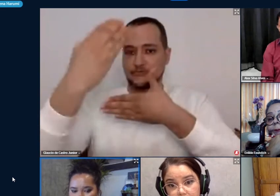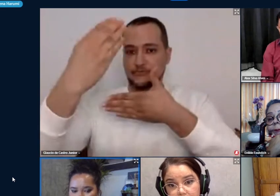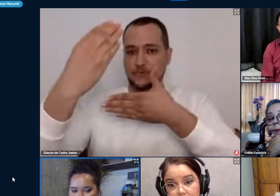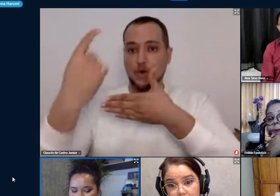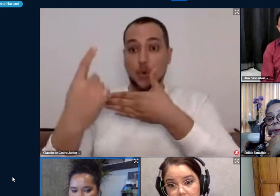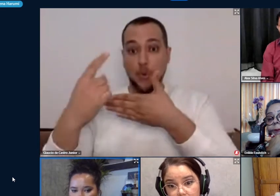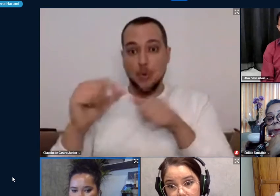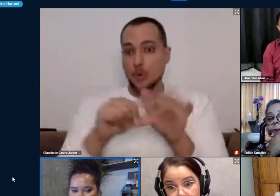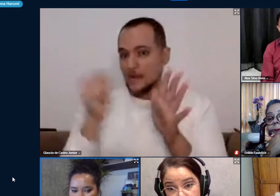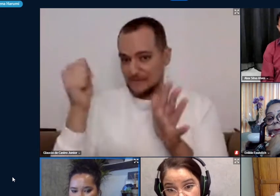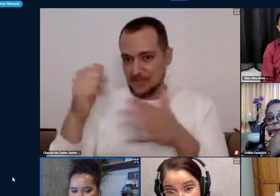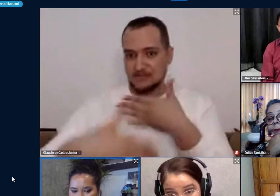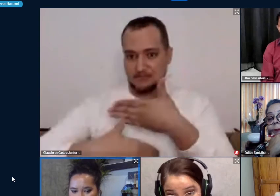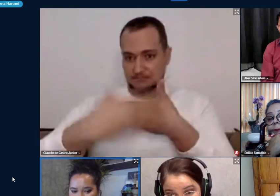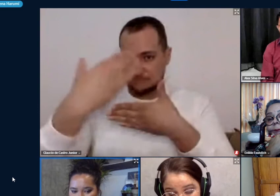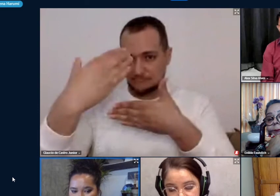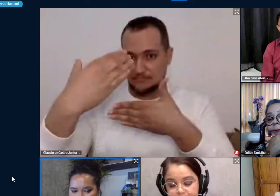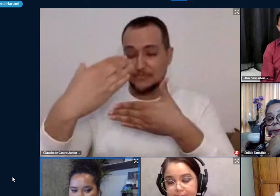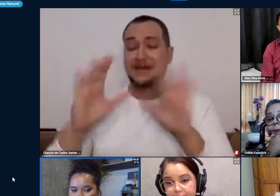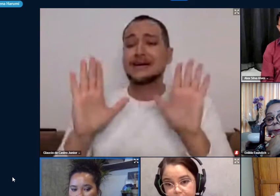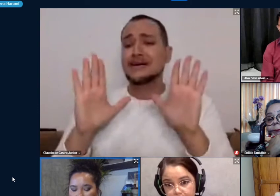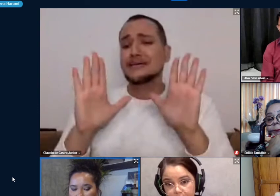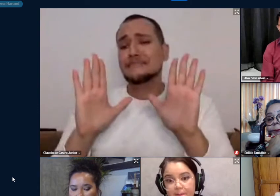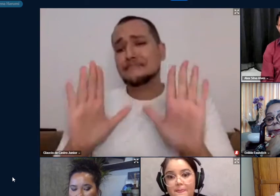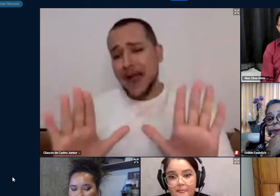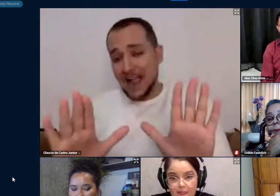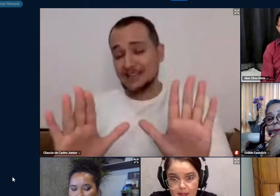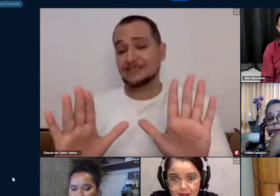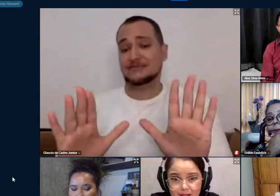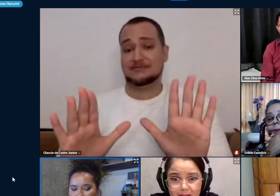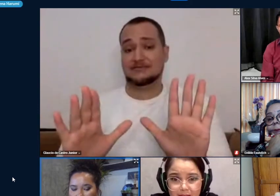sinal, esse sinal aqui para iOS.